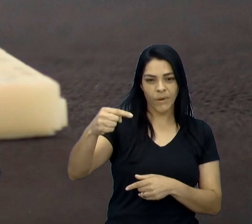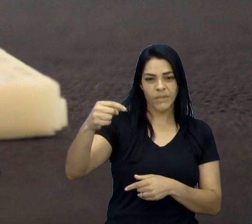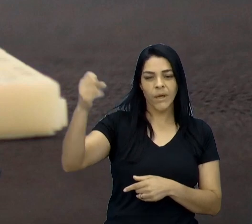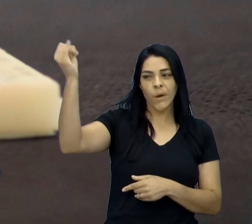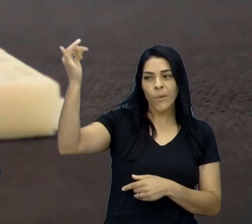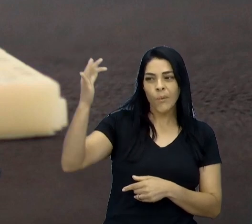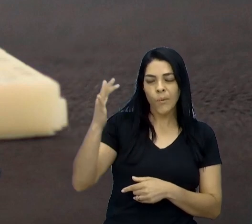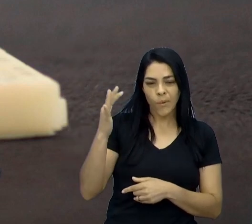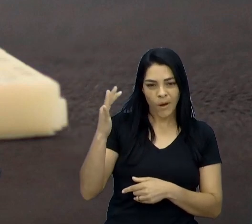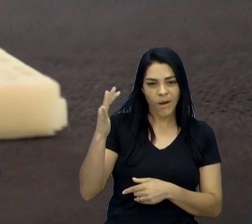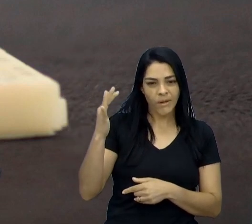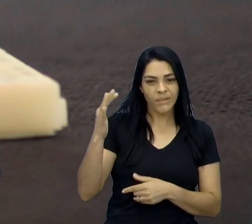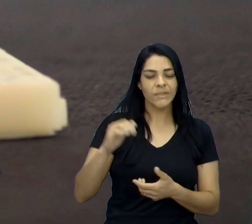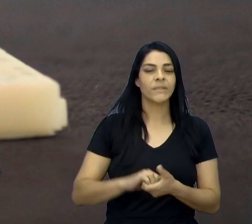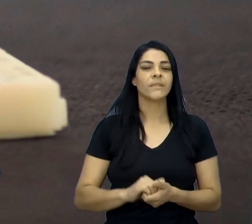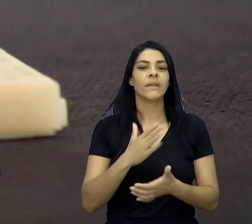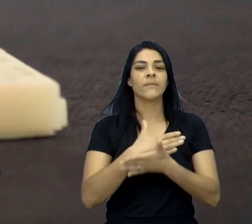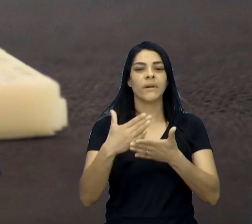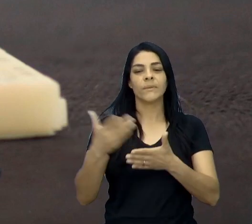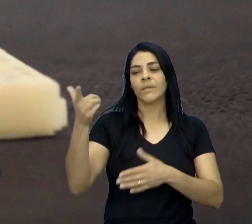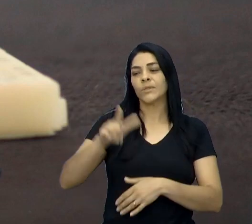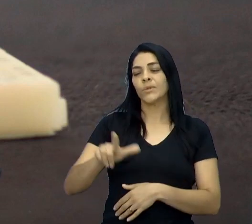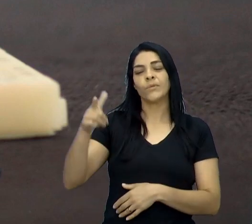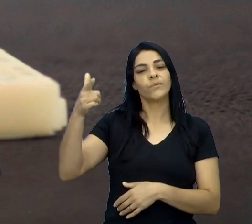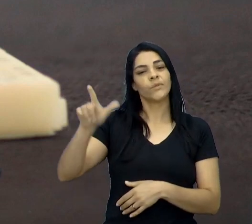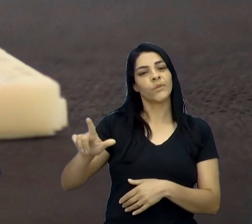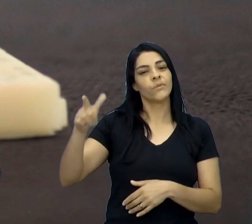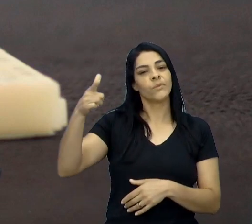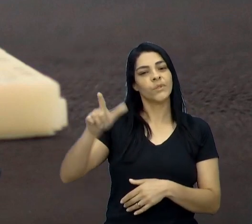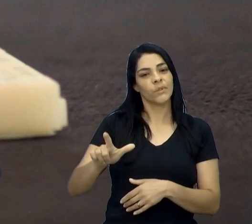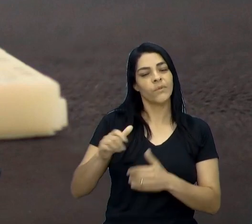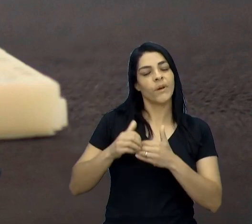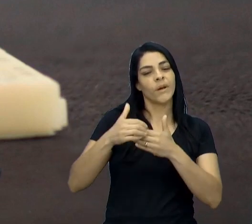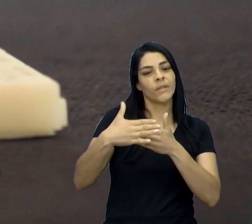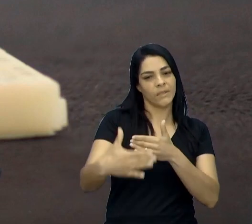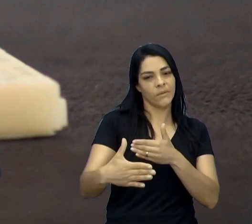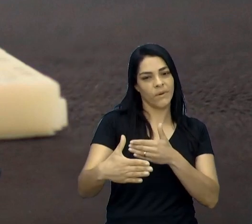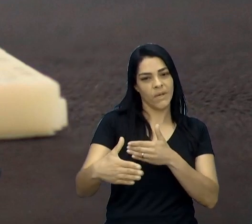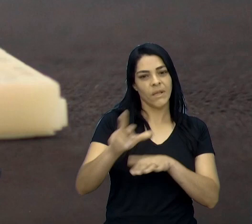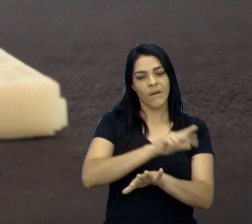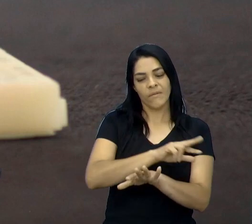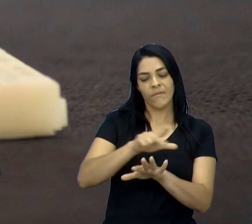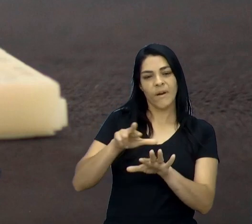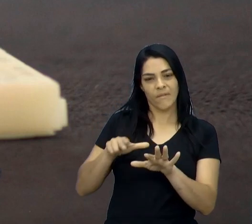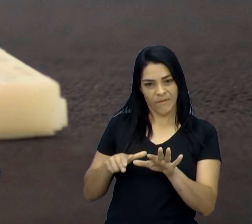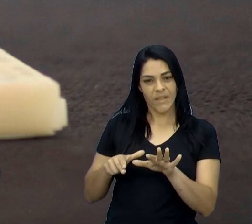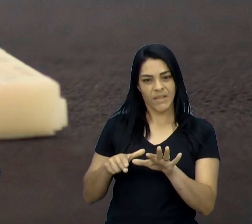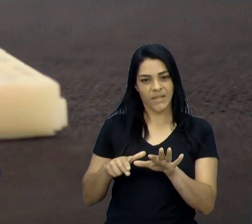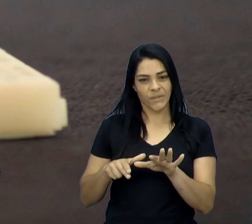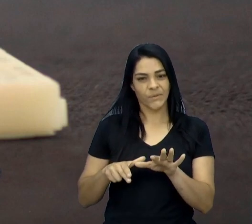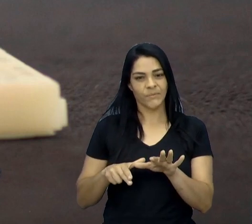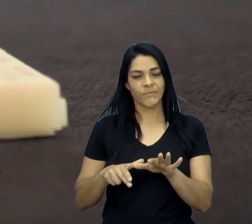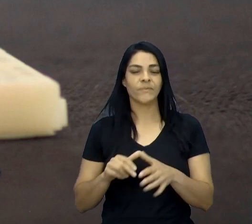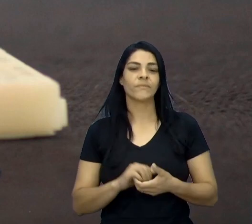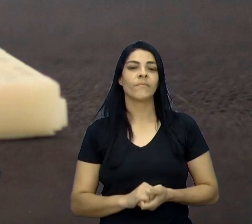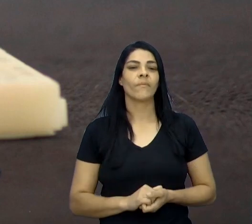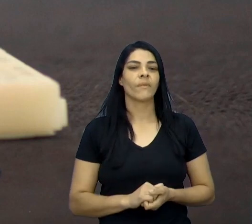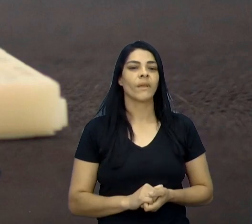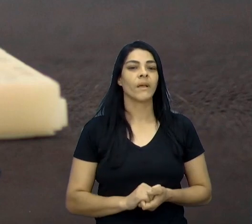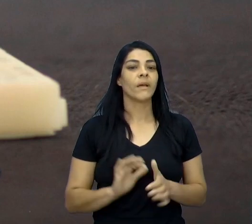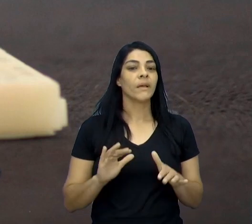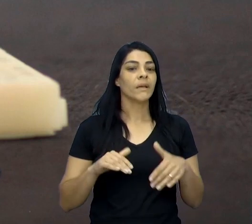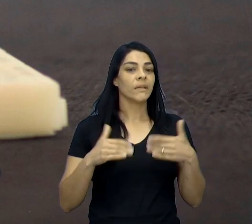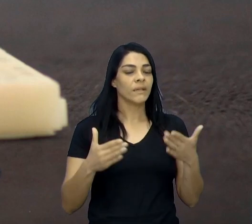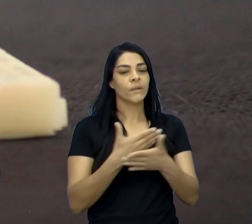aqui, ela vai começar a repetir e essa sequência ela vai variando aleatoriamente, tá certo? E a gente vai